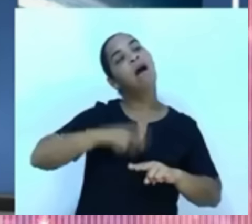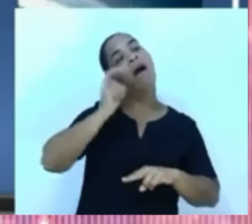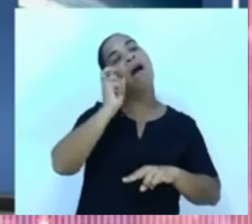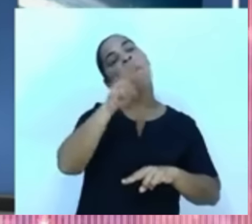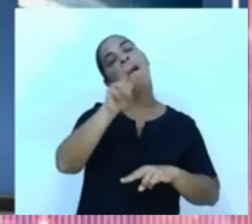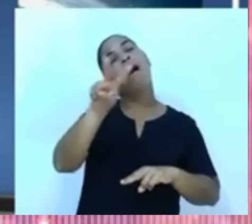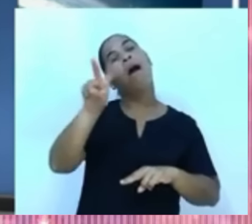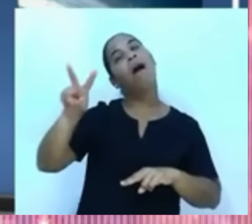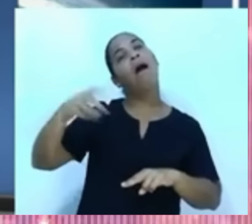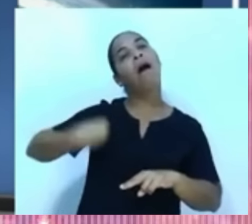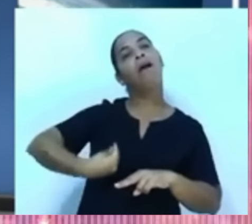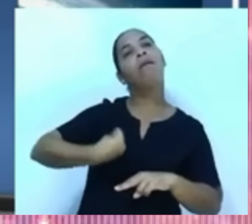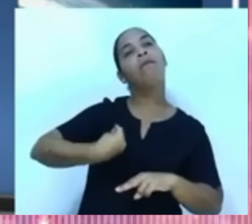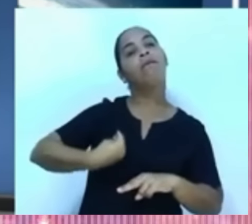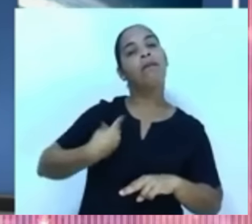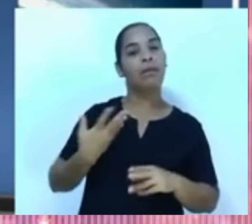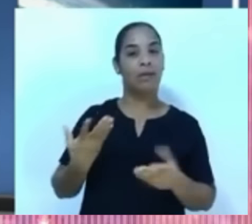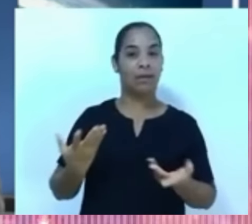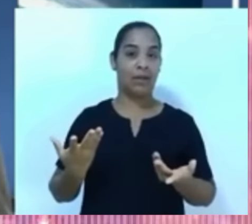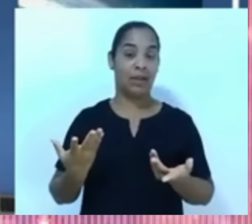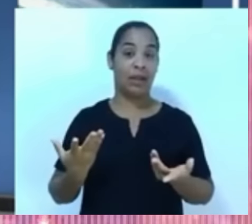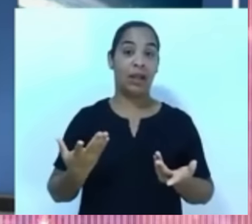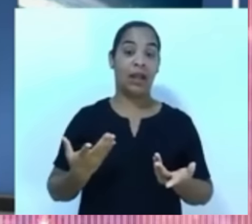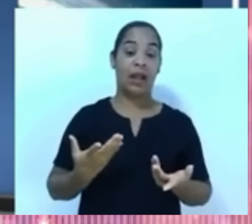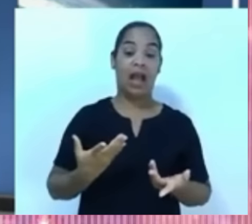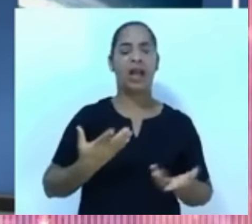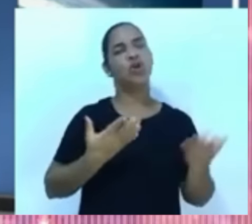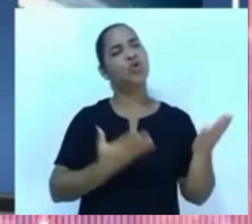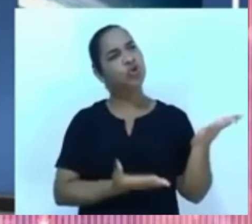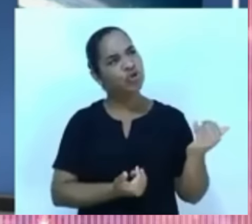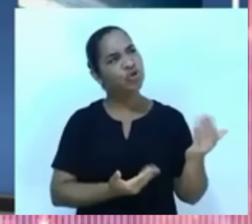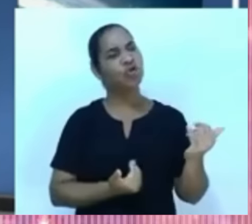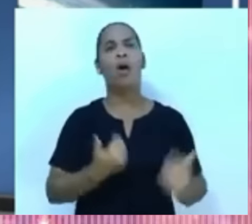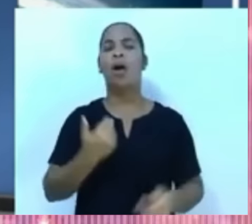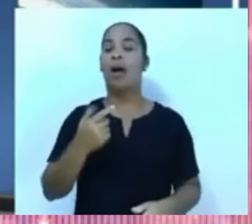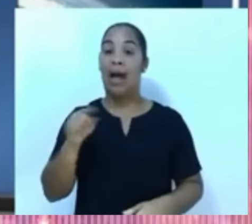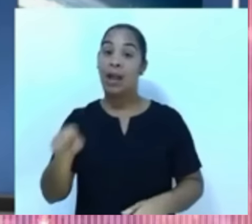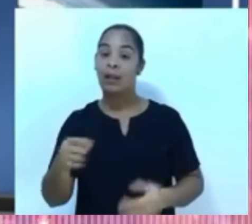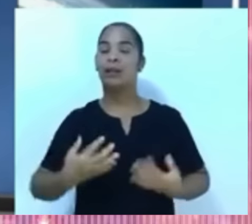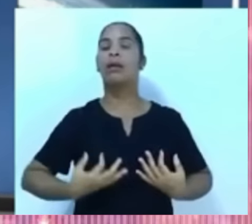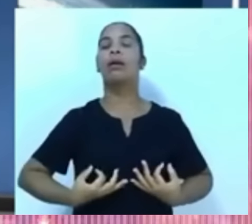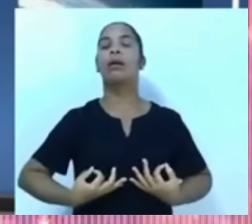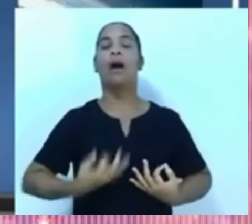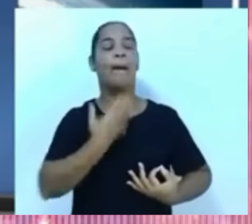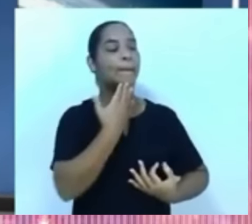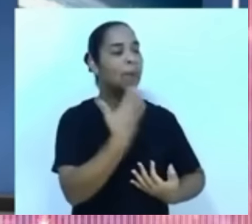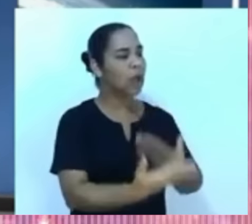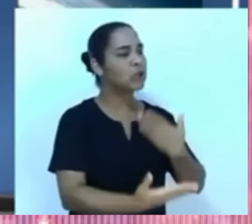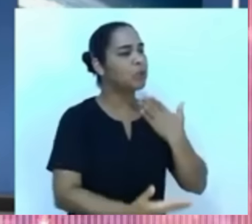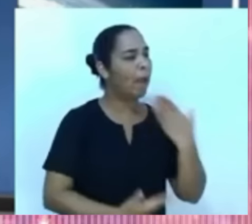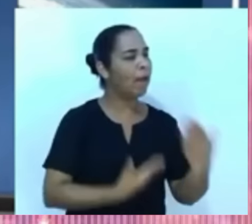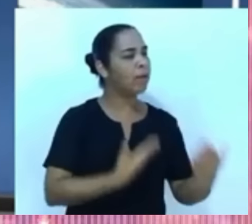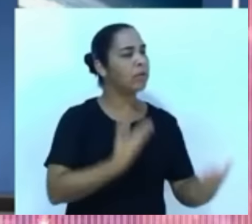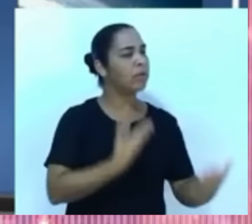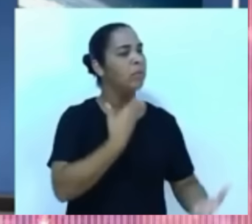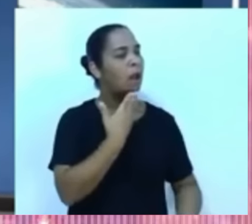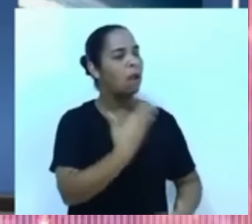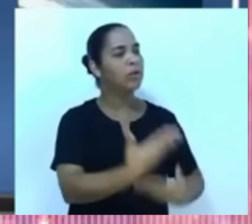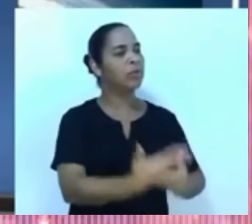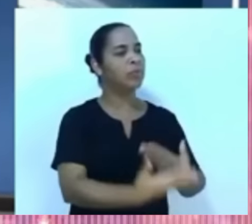suas autorizações e ele continuou pedindo coisas e por fim o jovem disse alhe numa pergunta